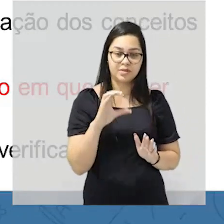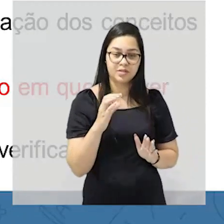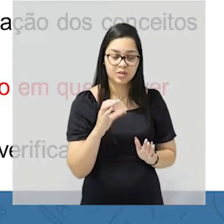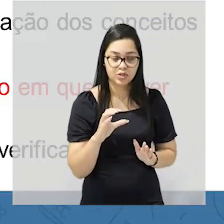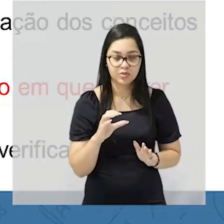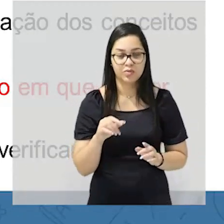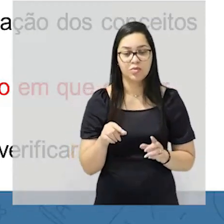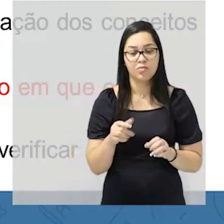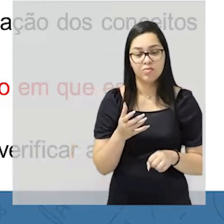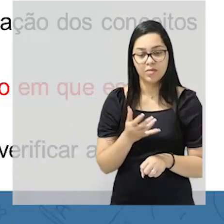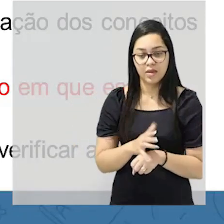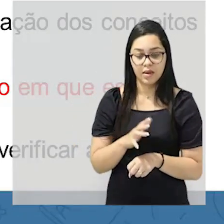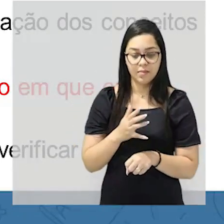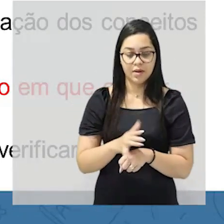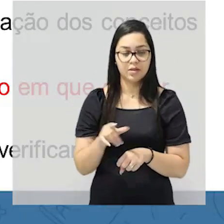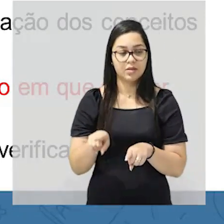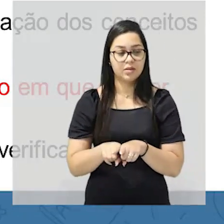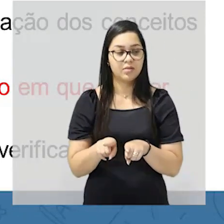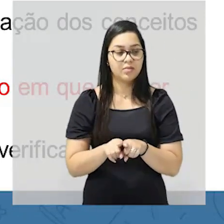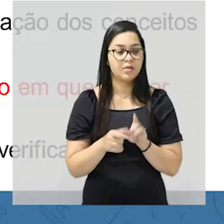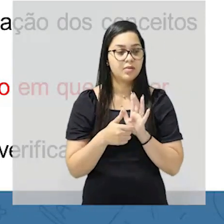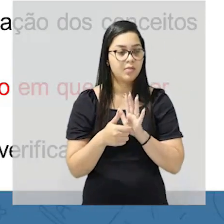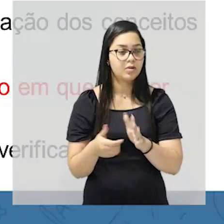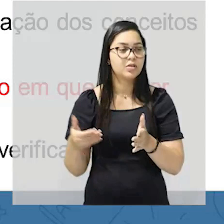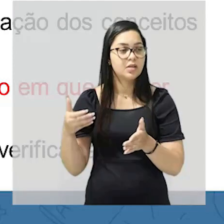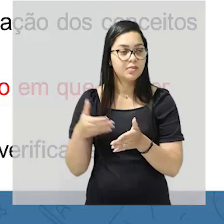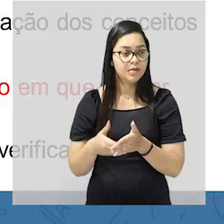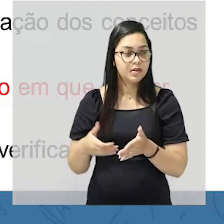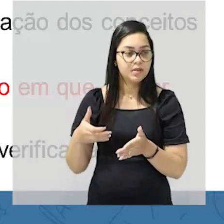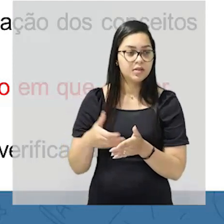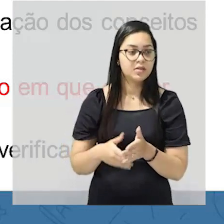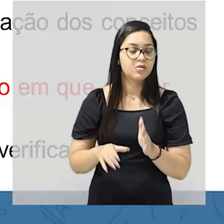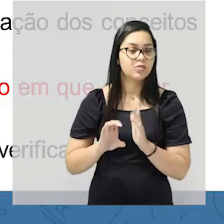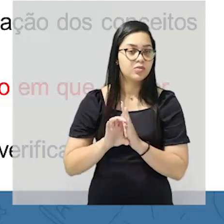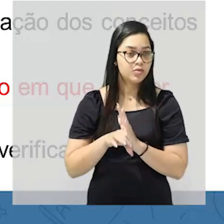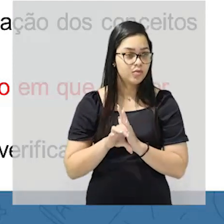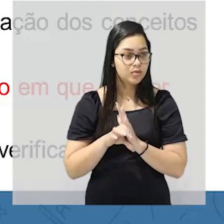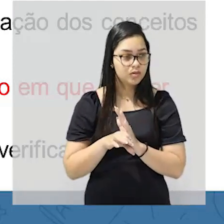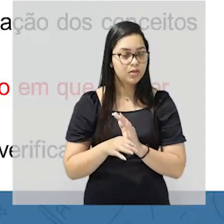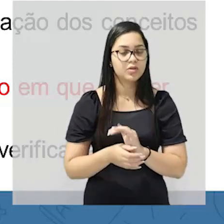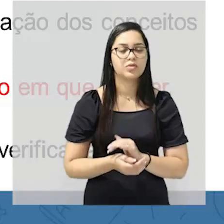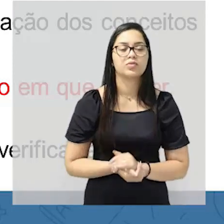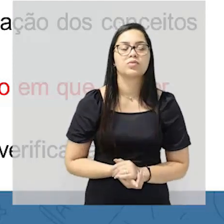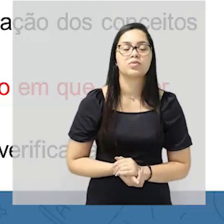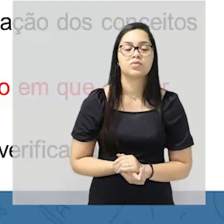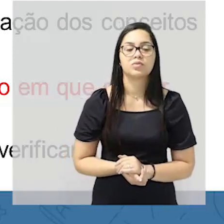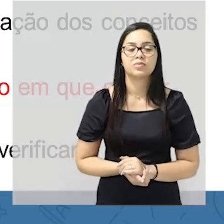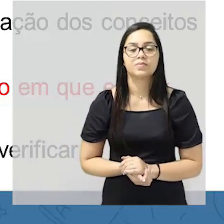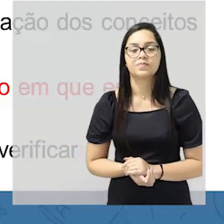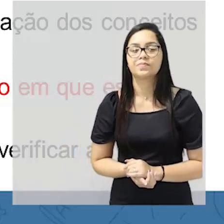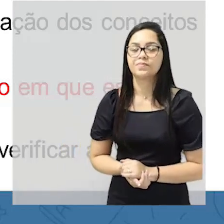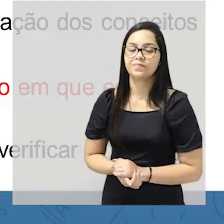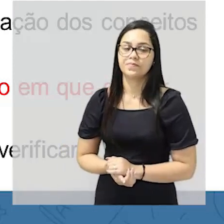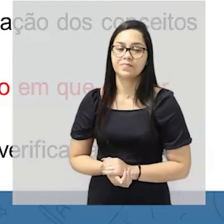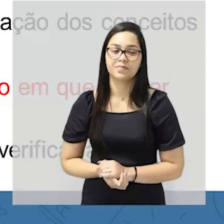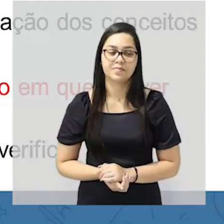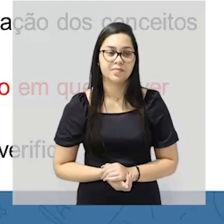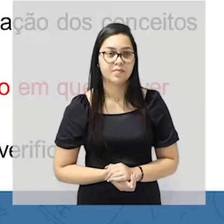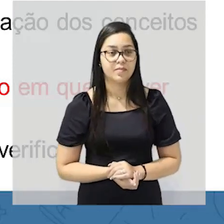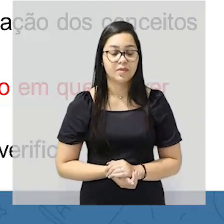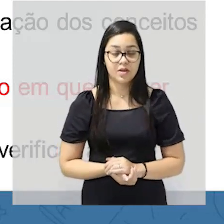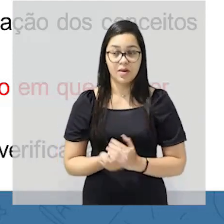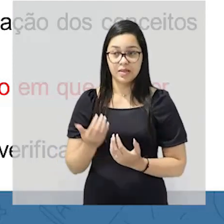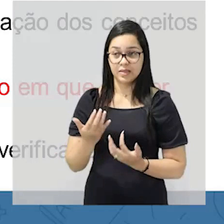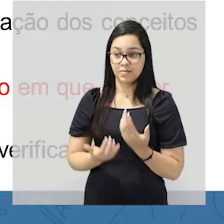alternativas, o uso de calor e de temperatura estão usadas, né? O comando da questão é, ó, limitação, ou seja, são